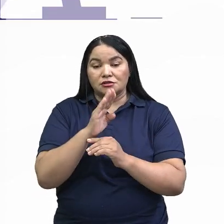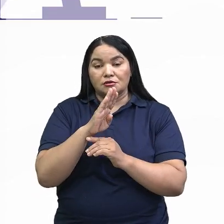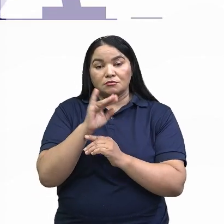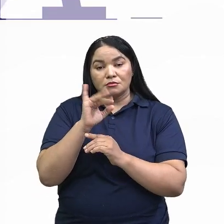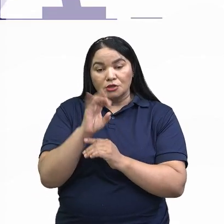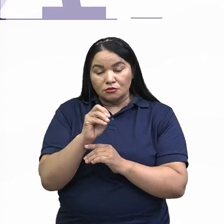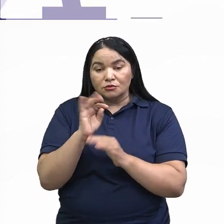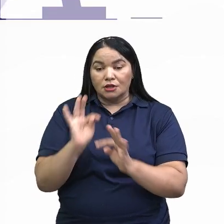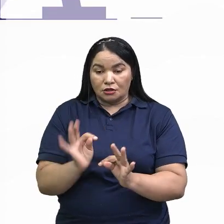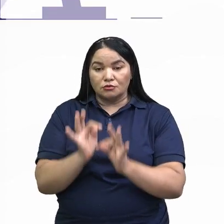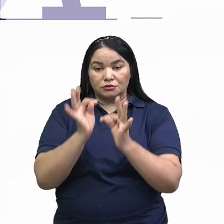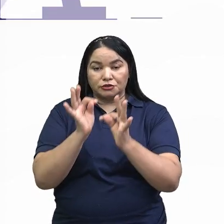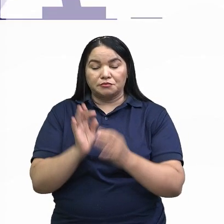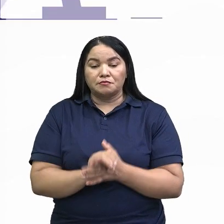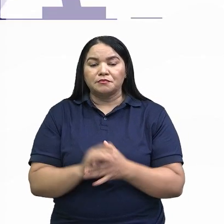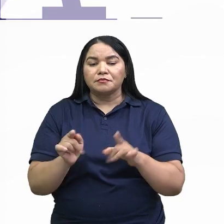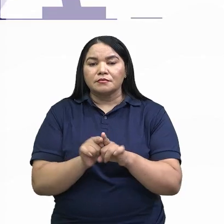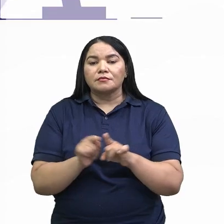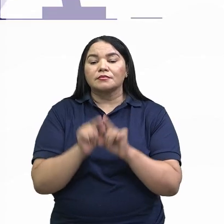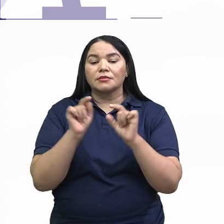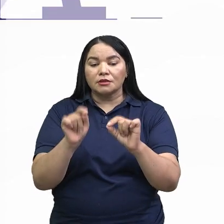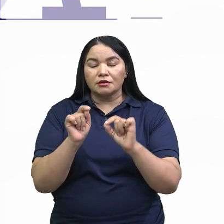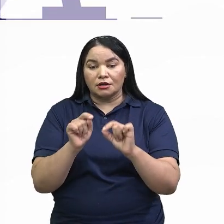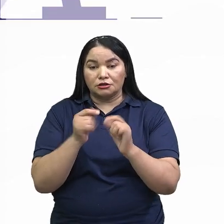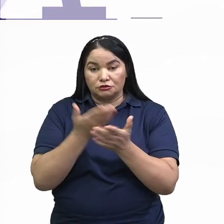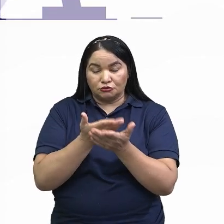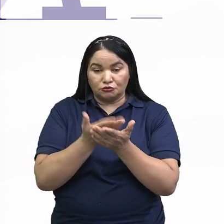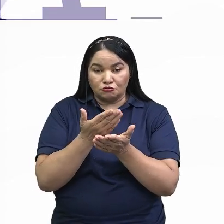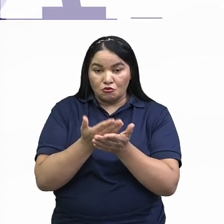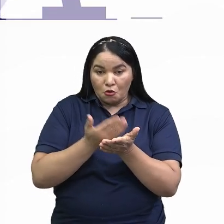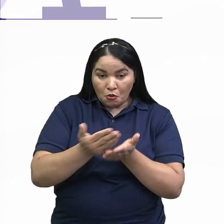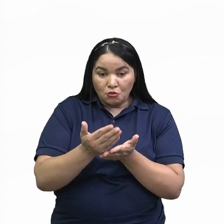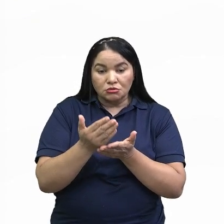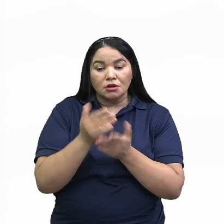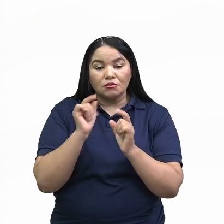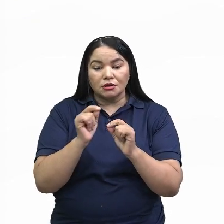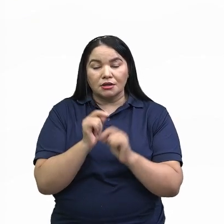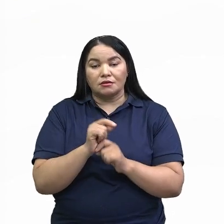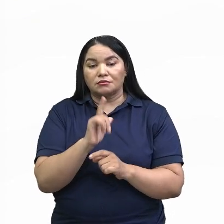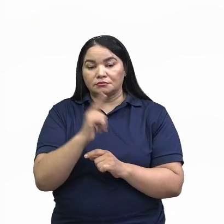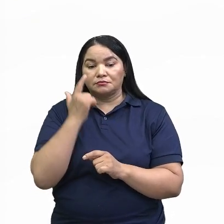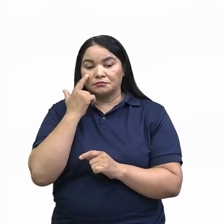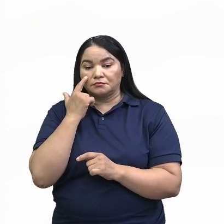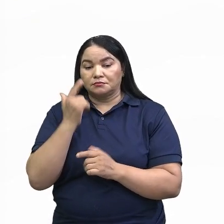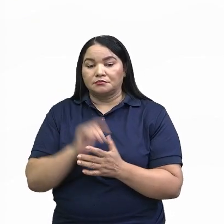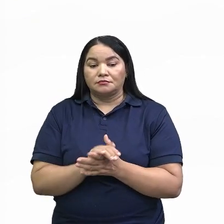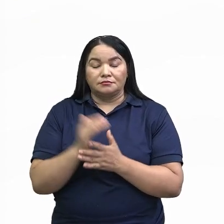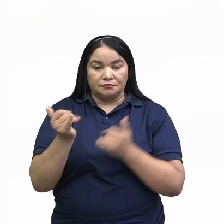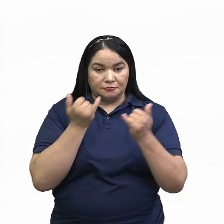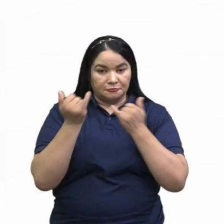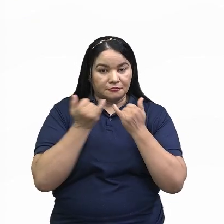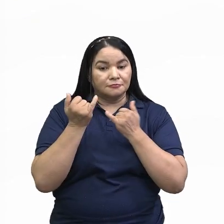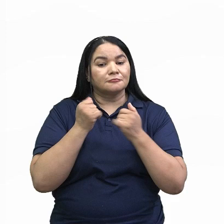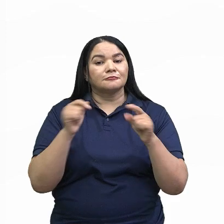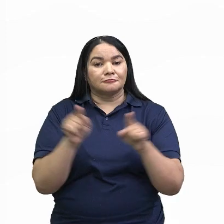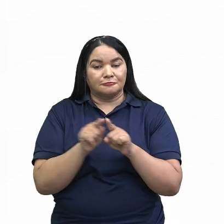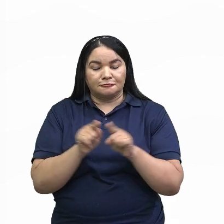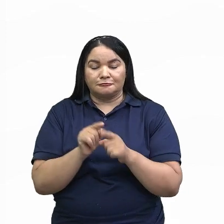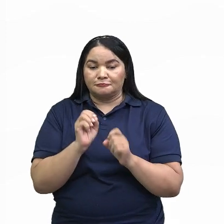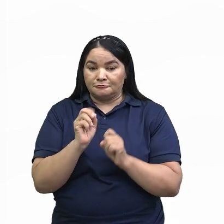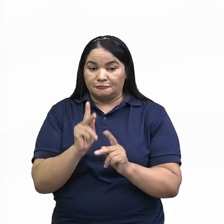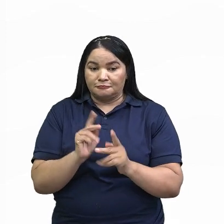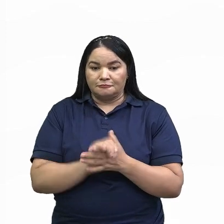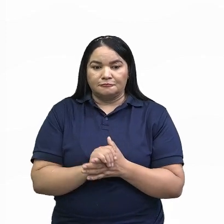tá bom? Para a gente continuar os nossos estudos, a gente observa aí na nossa próxima imagem mais informações sobre essa engenharia